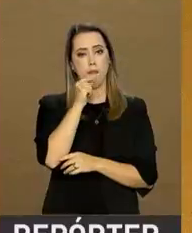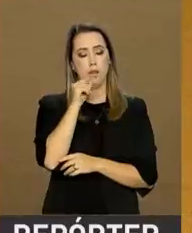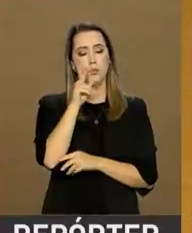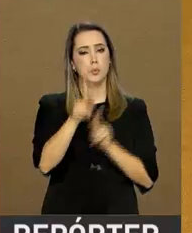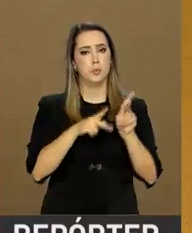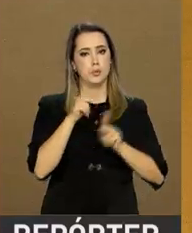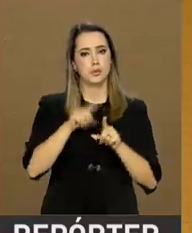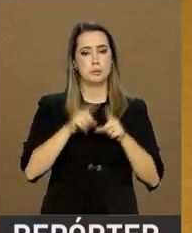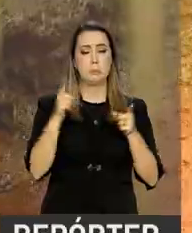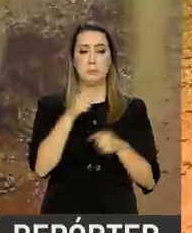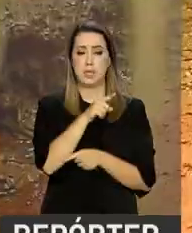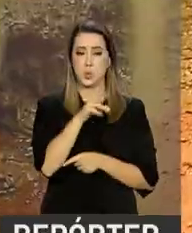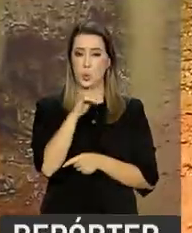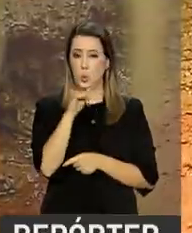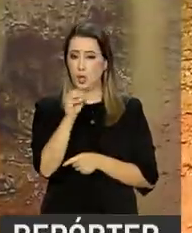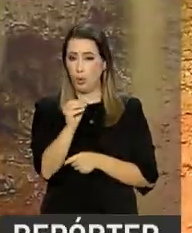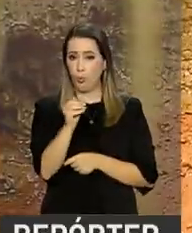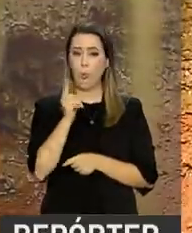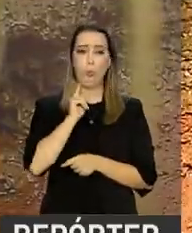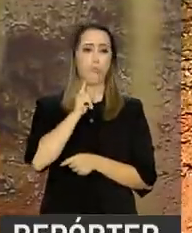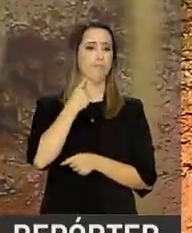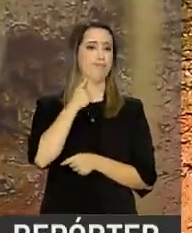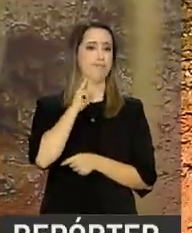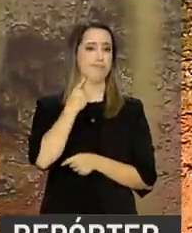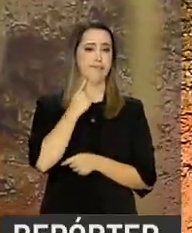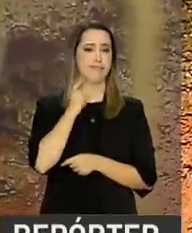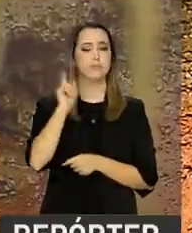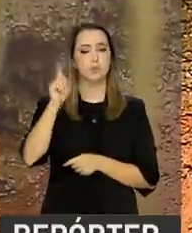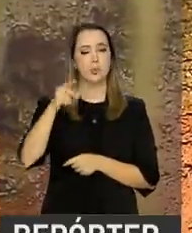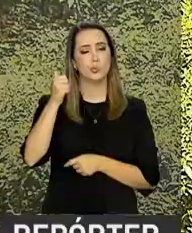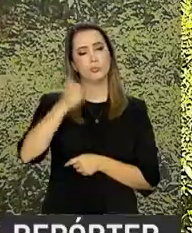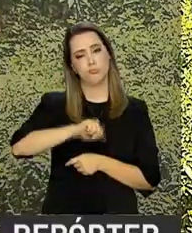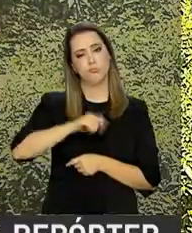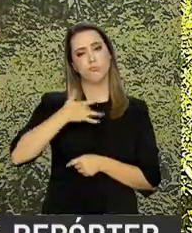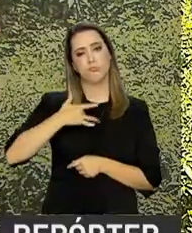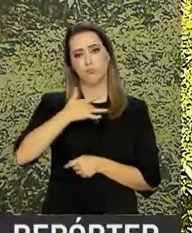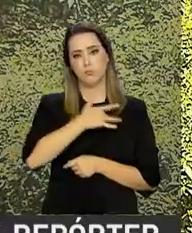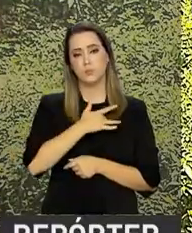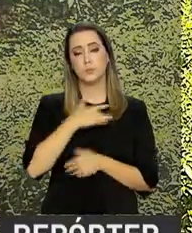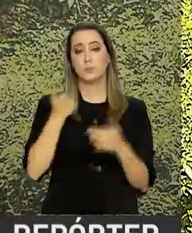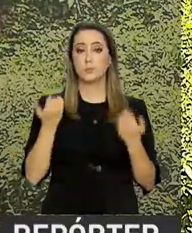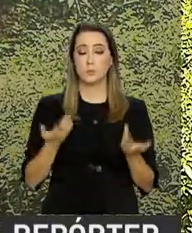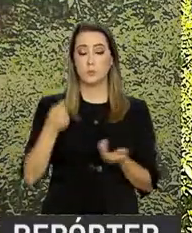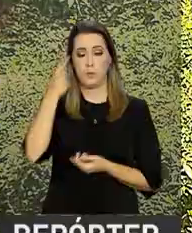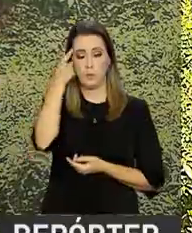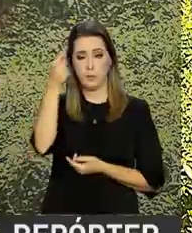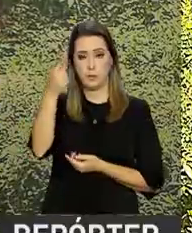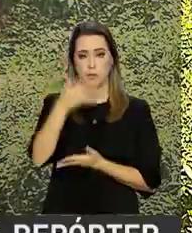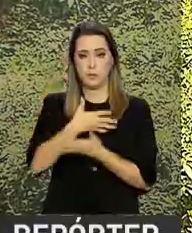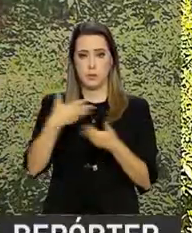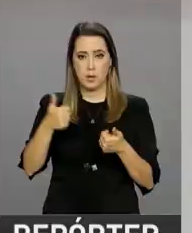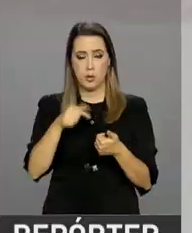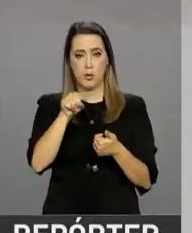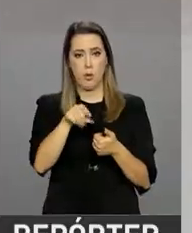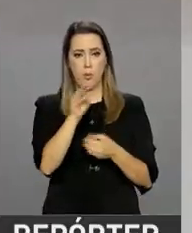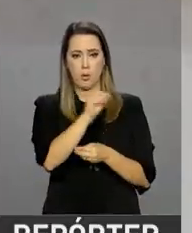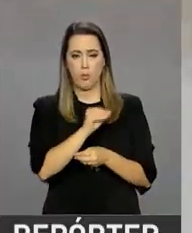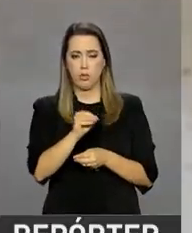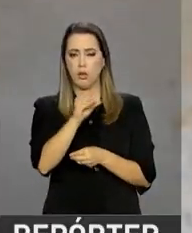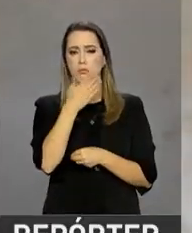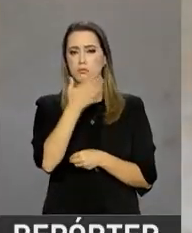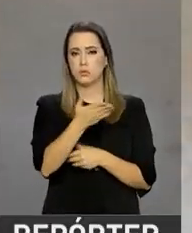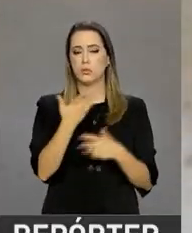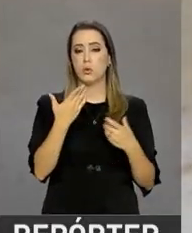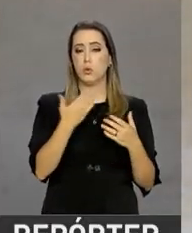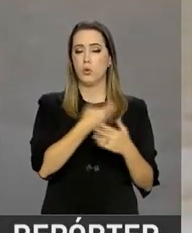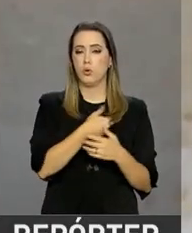mas está poluído, o que pode comprometer a saúde das pessoas. Pensando em uma solução para salvar o Riacho Fundo, o governo